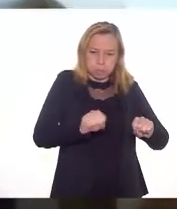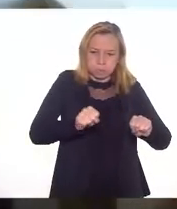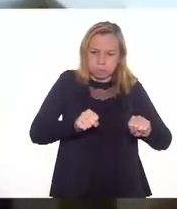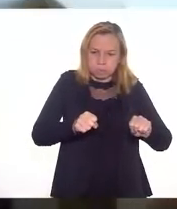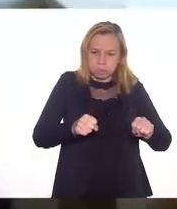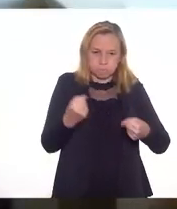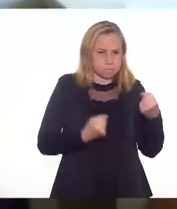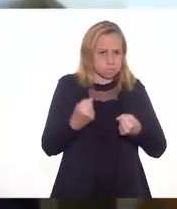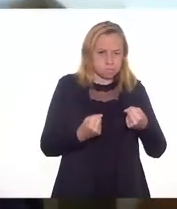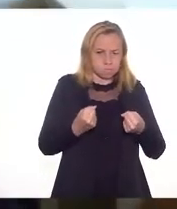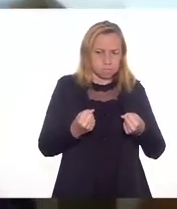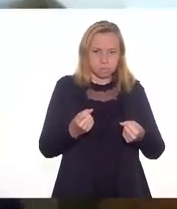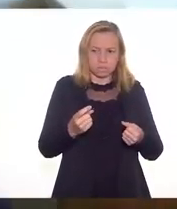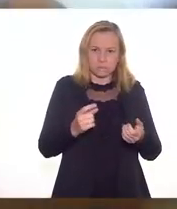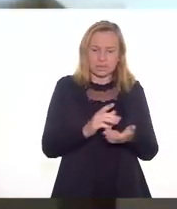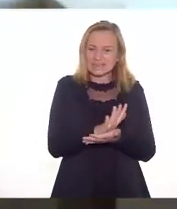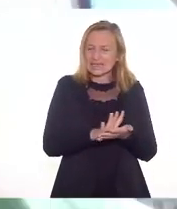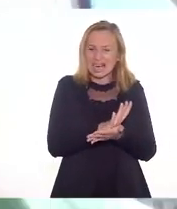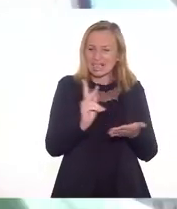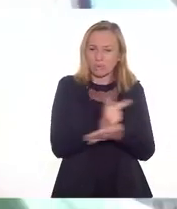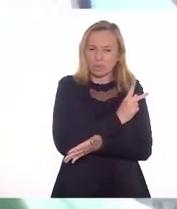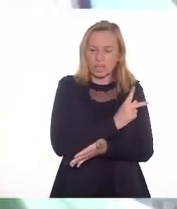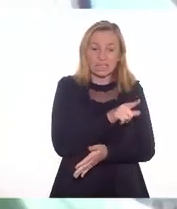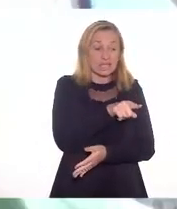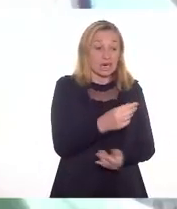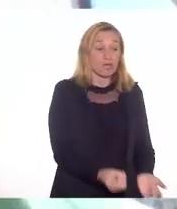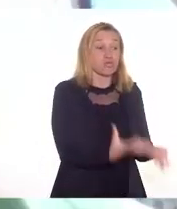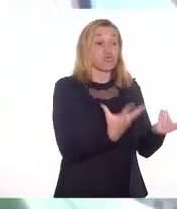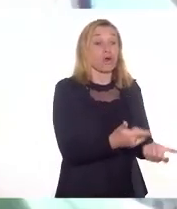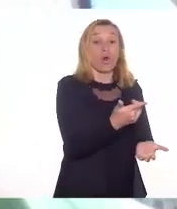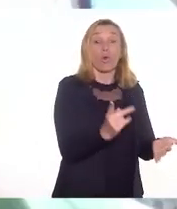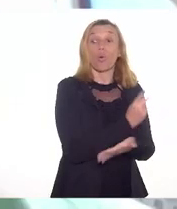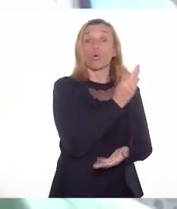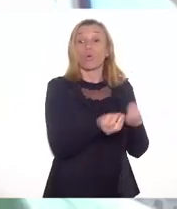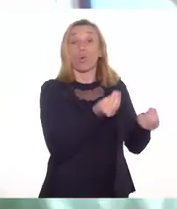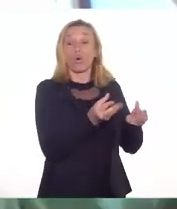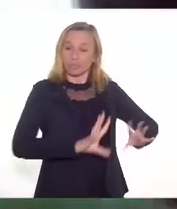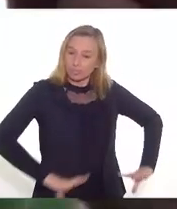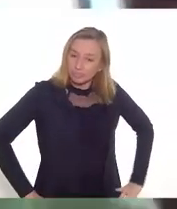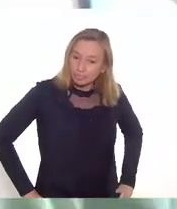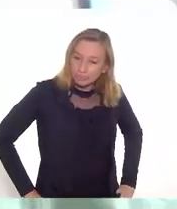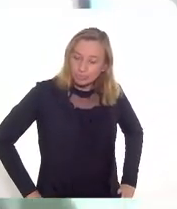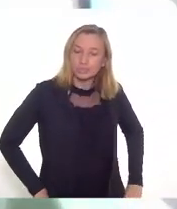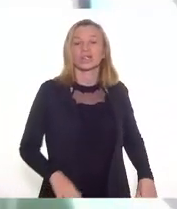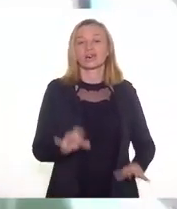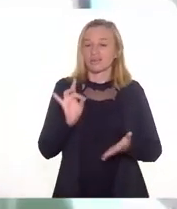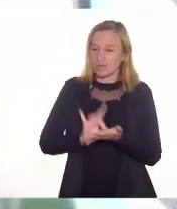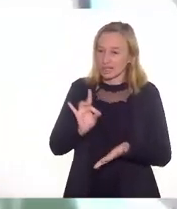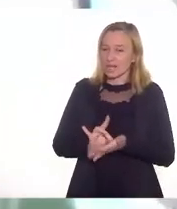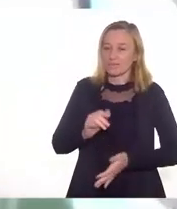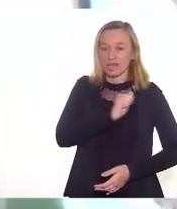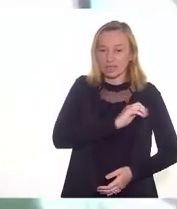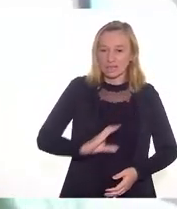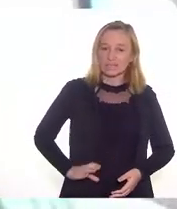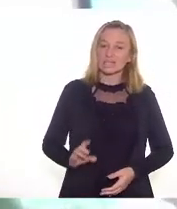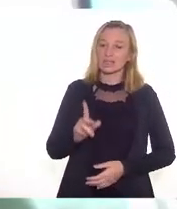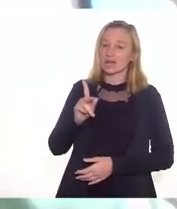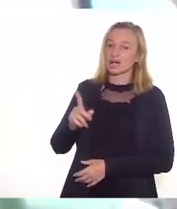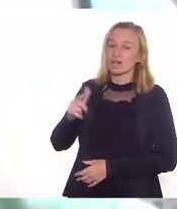fogo, como é que fica? Tem razão. Como diria o André Siciliano do Bonequinho, Luiz Paulo tem